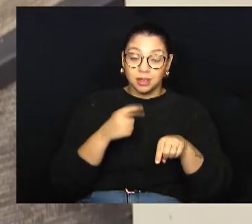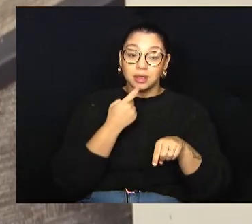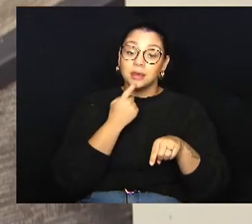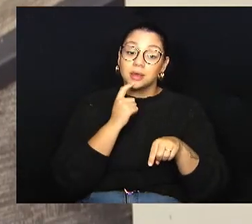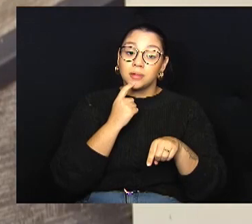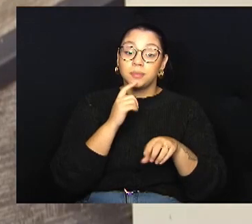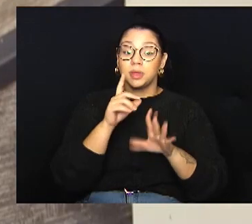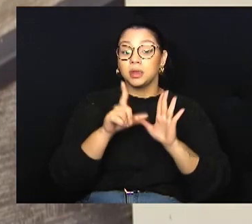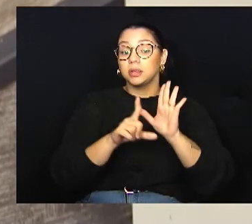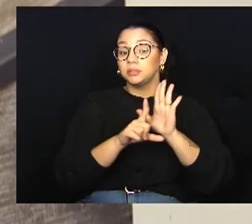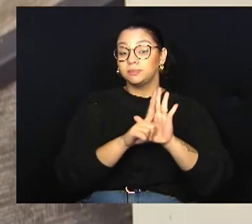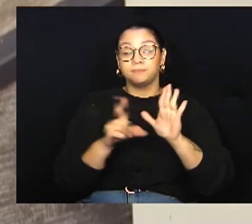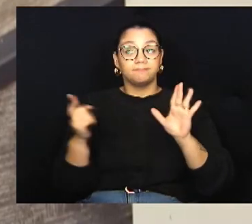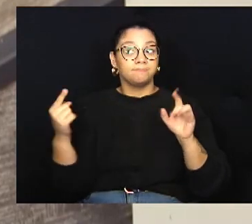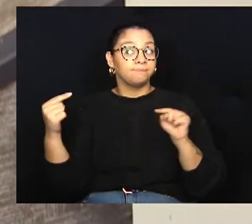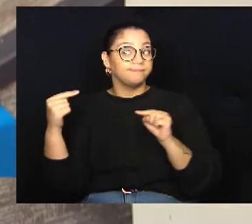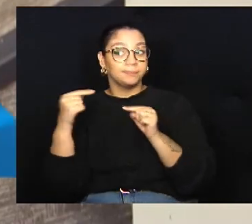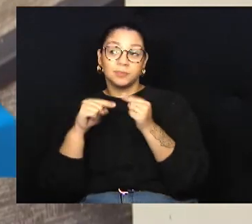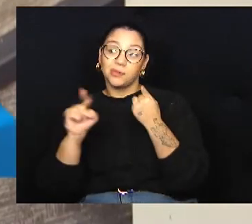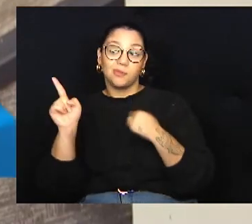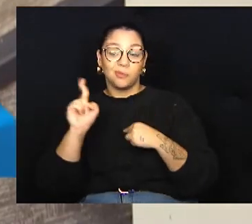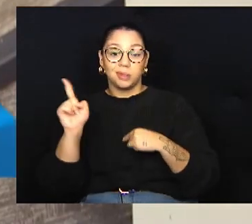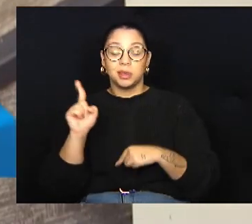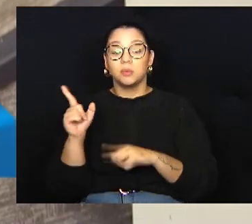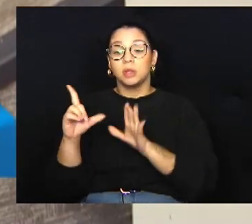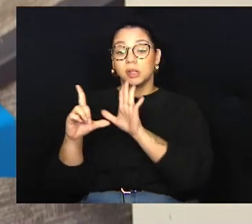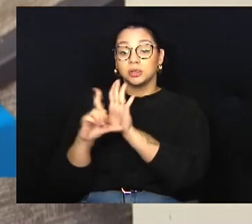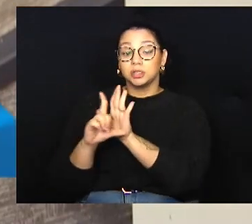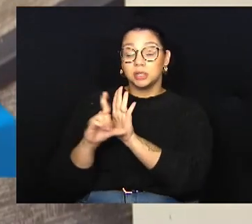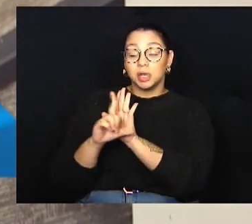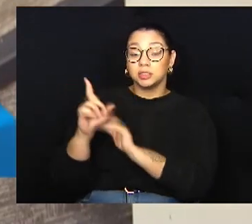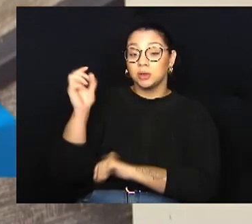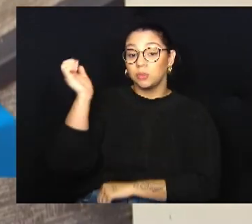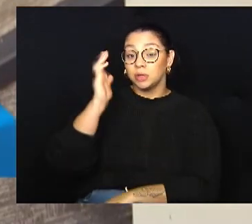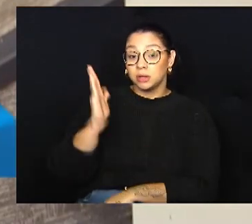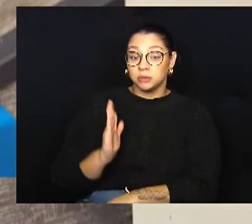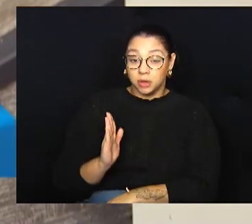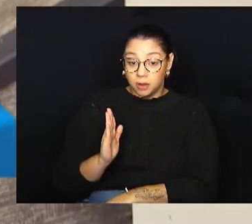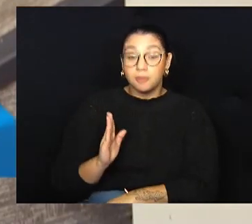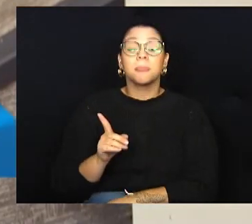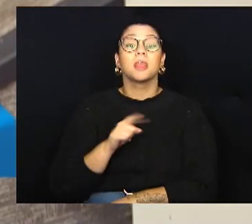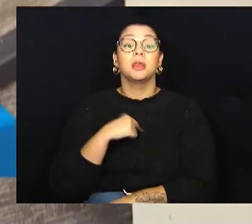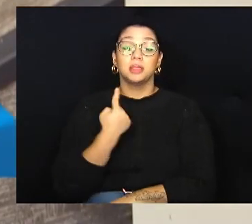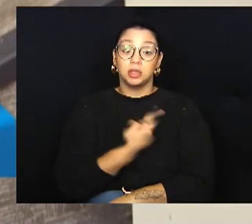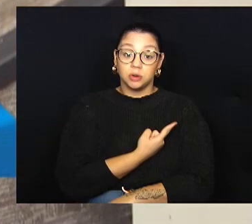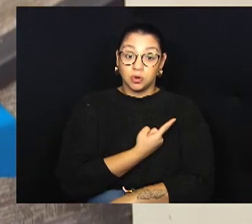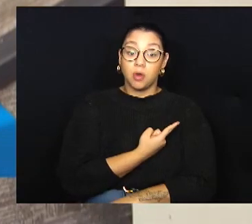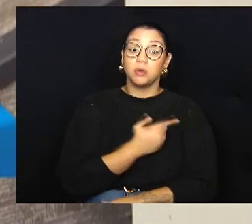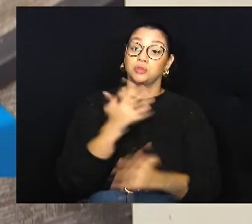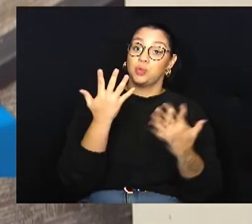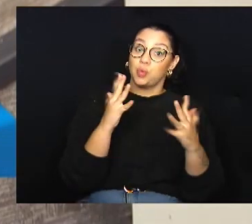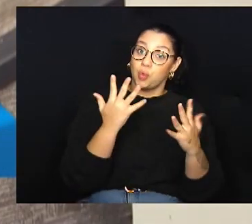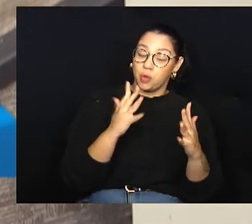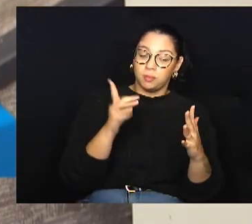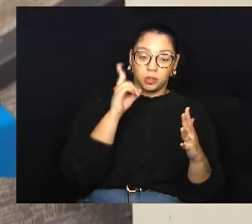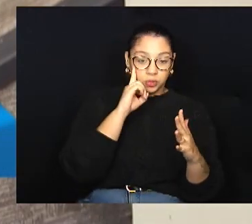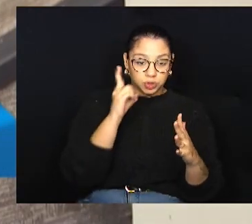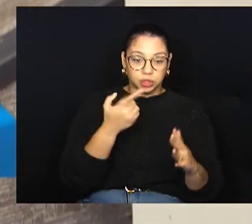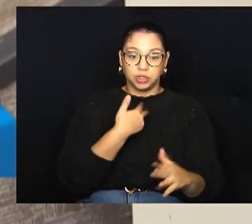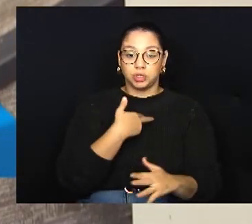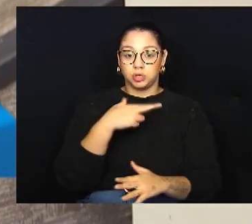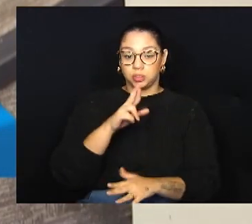não estava em conformidade com a legislação nacional. Nós comemorávamos esse dia, né, das religiões de